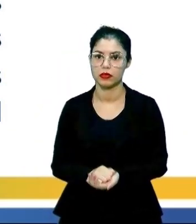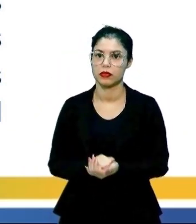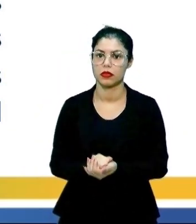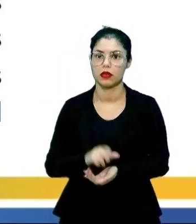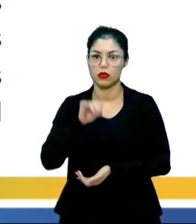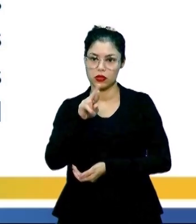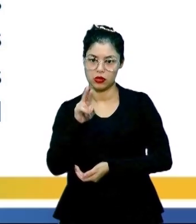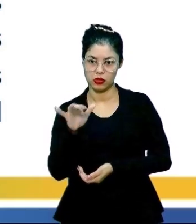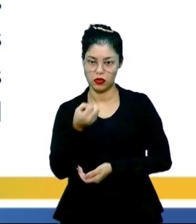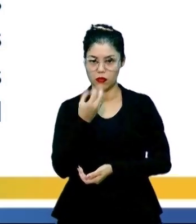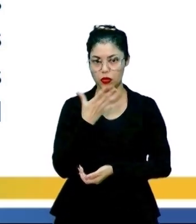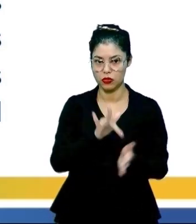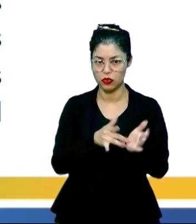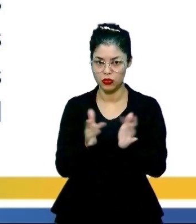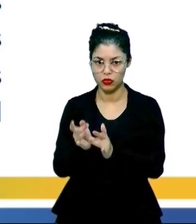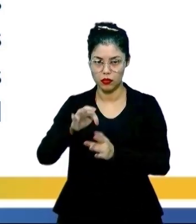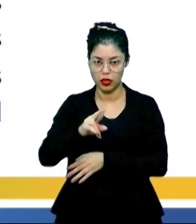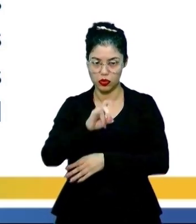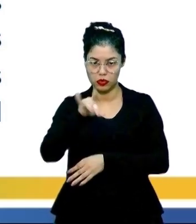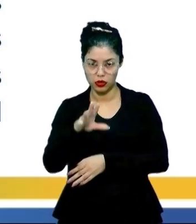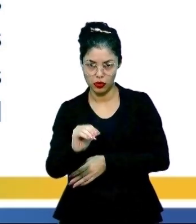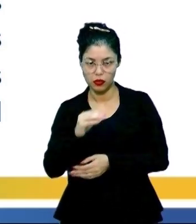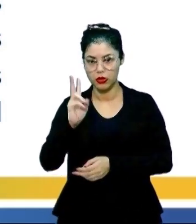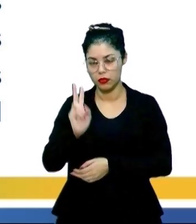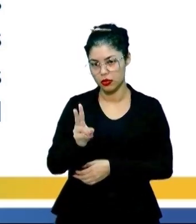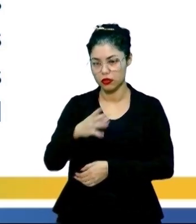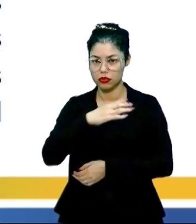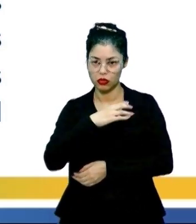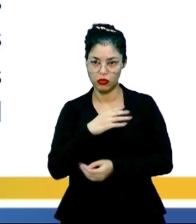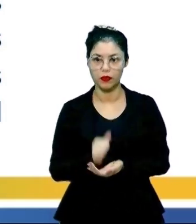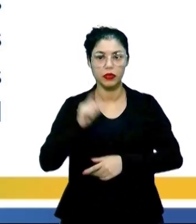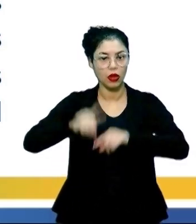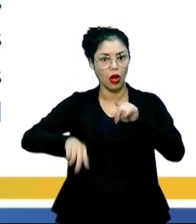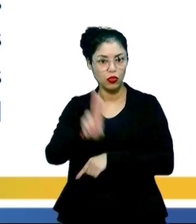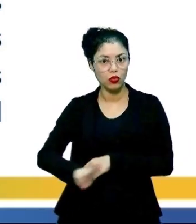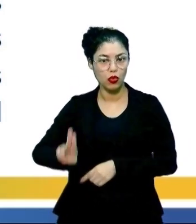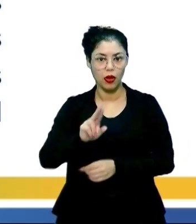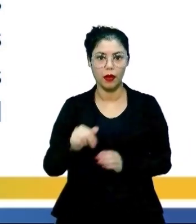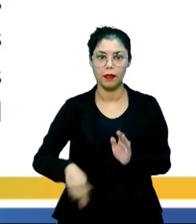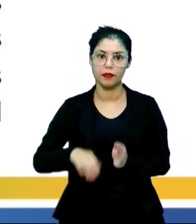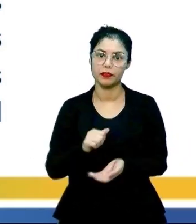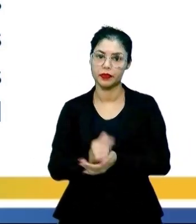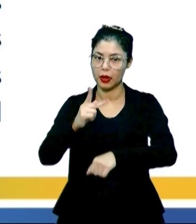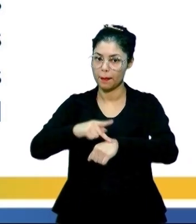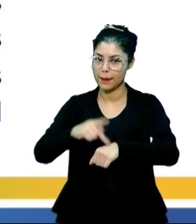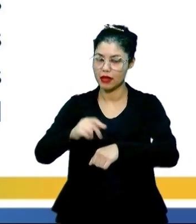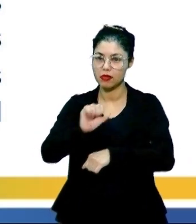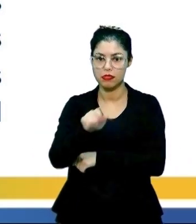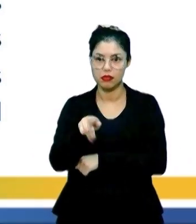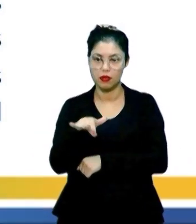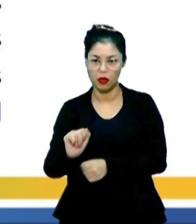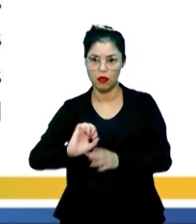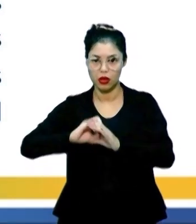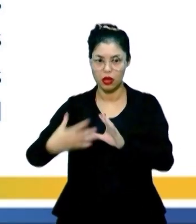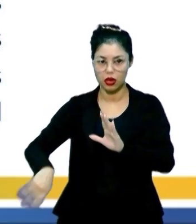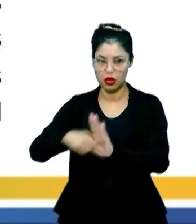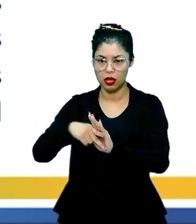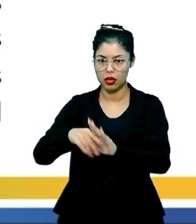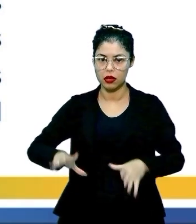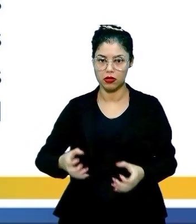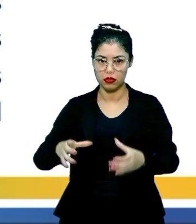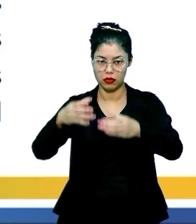no adro do Santuário do Bom Jesus de Matozinhos, na mesma cidade. O material usado é pedra-sabão, característica